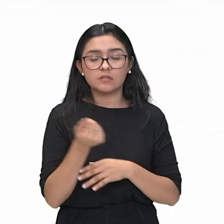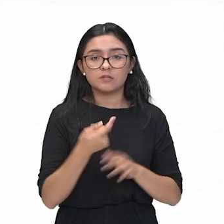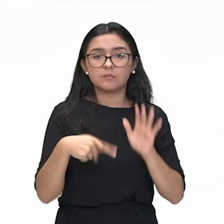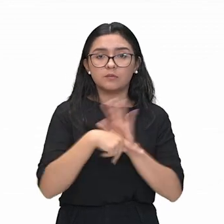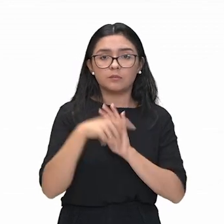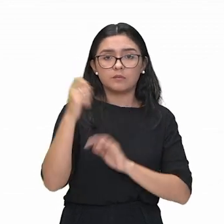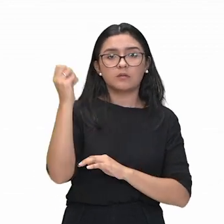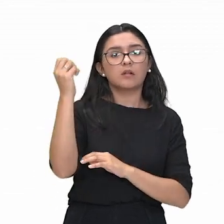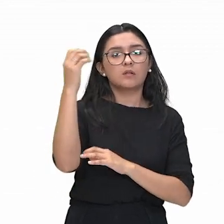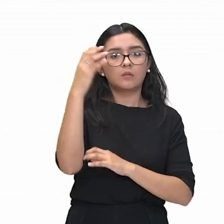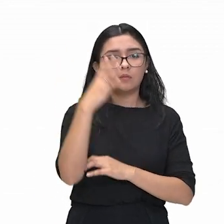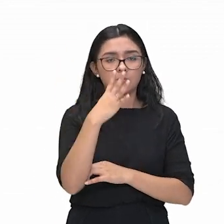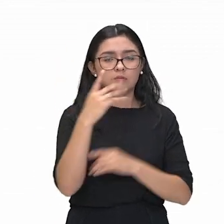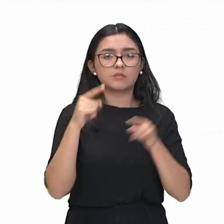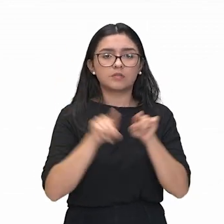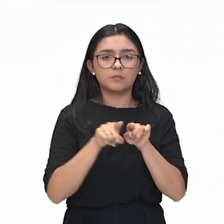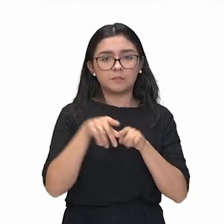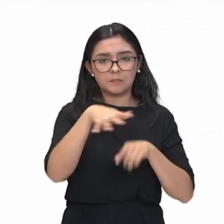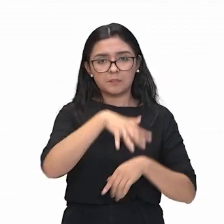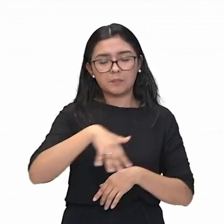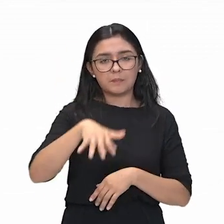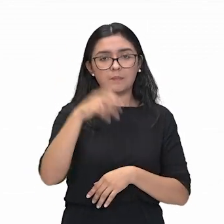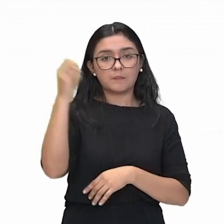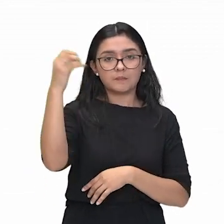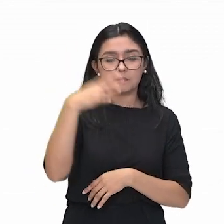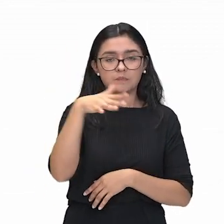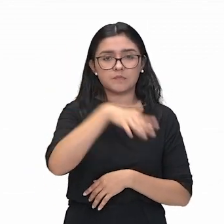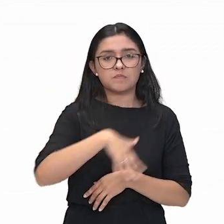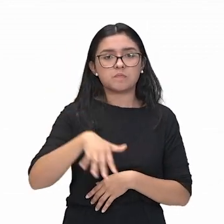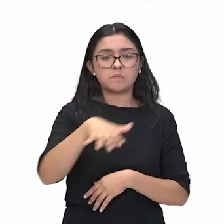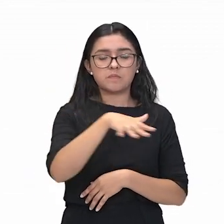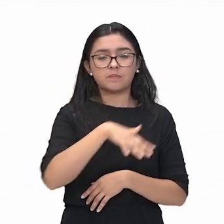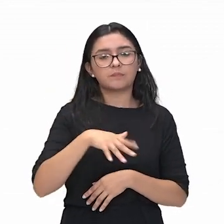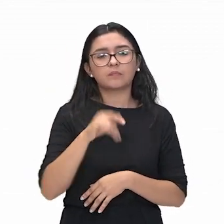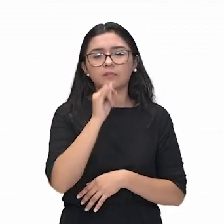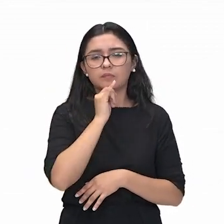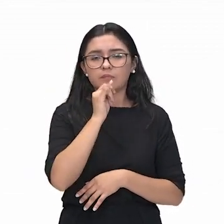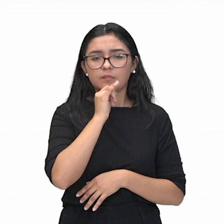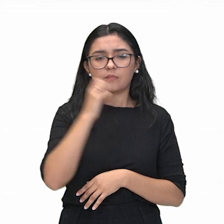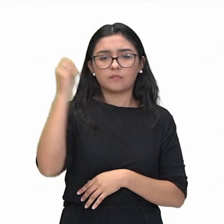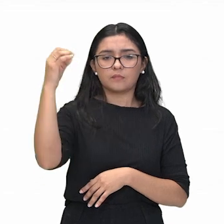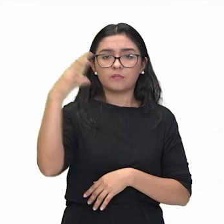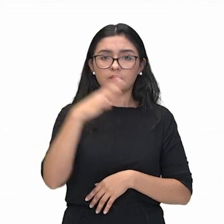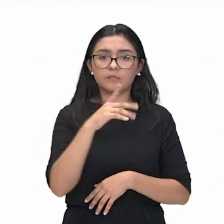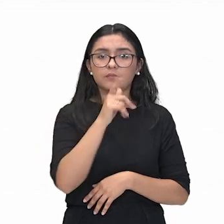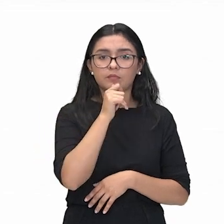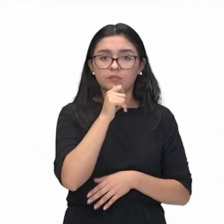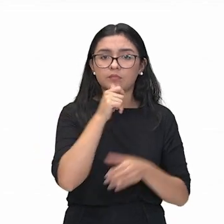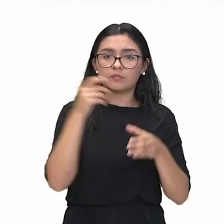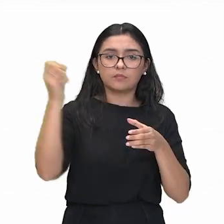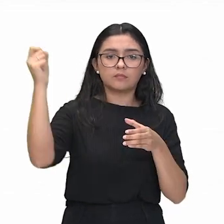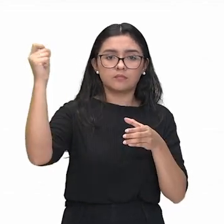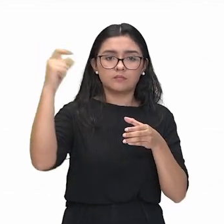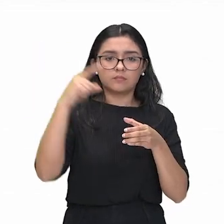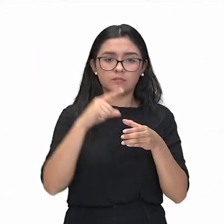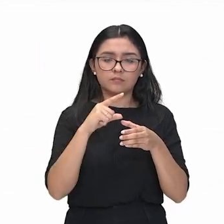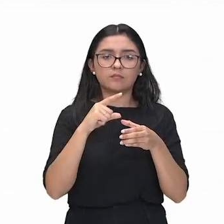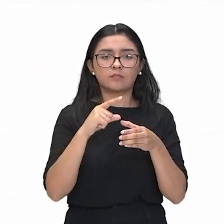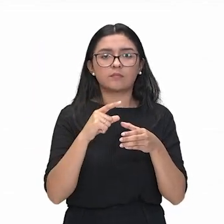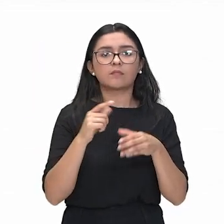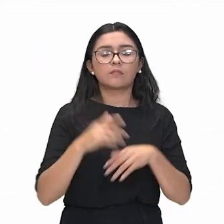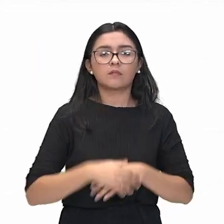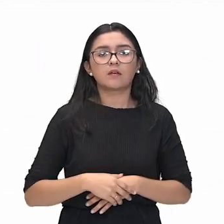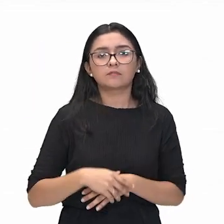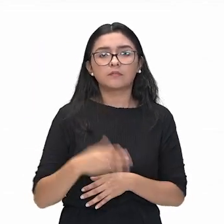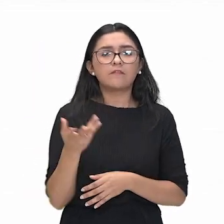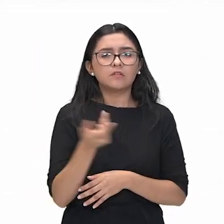a velocidade dessa luz no meio. Quando, por exemplo, a luz está na água, a luz se propaga com uma velocidade menor.